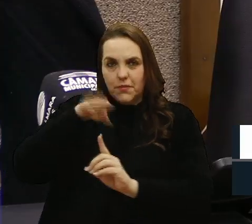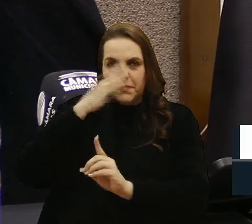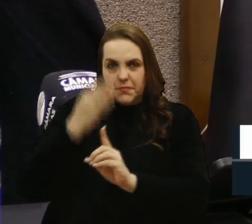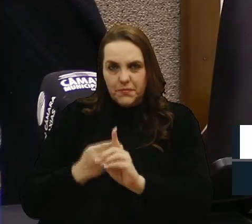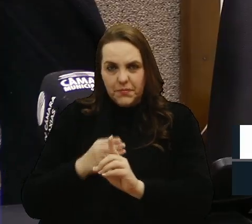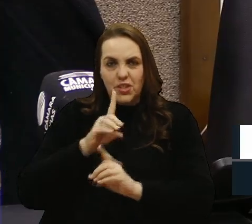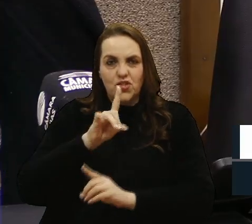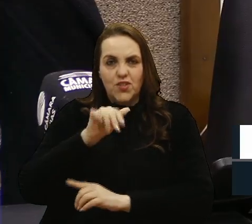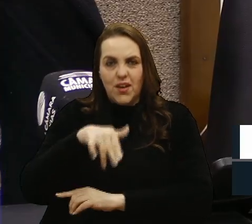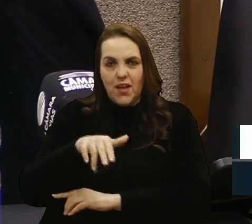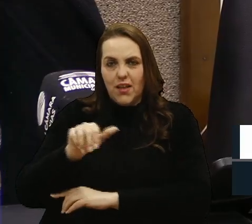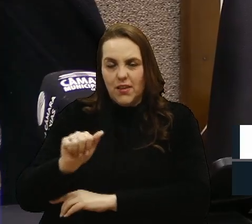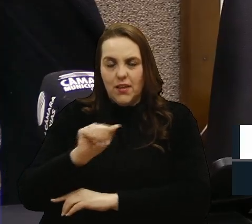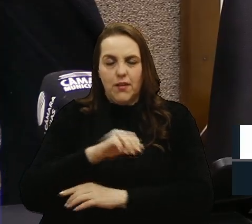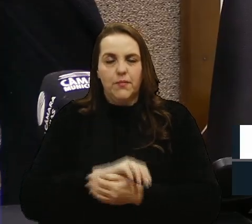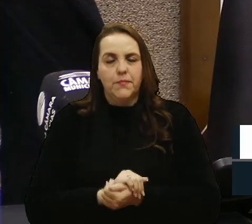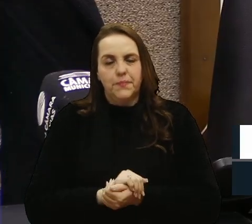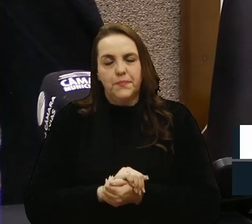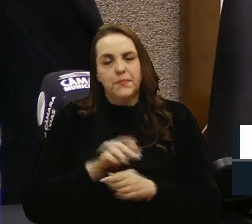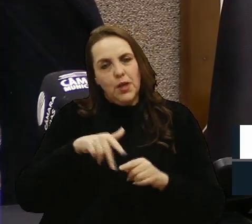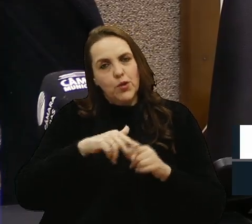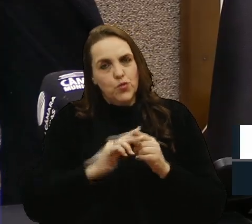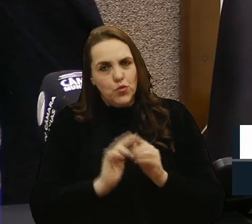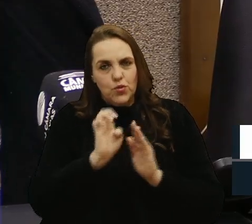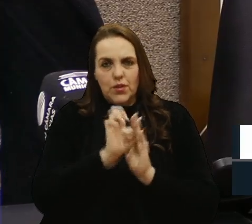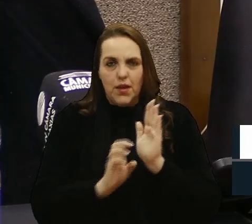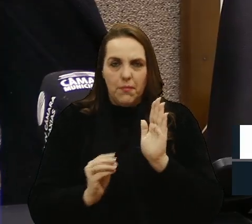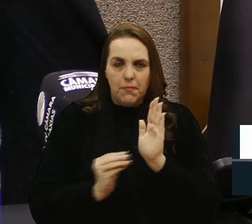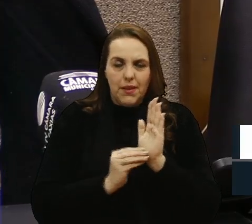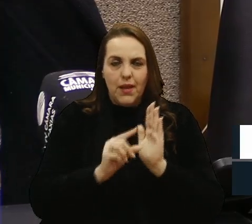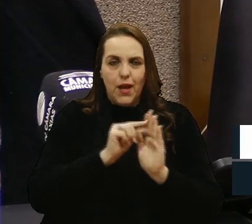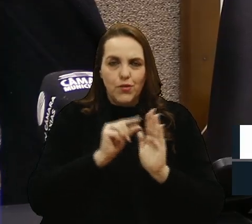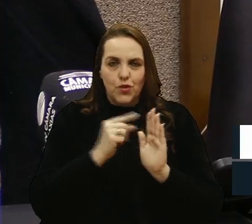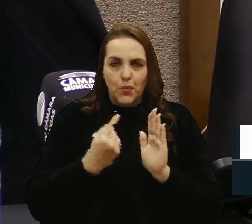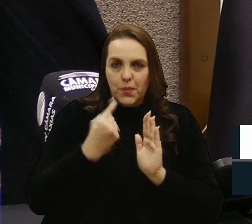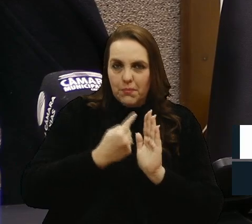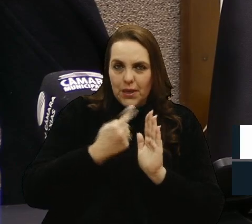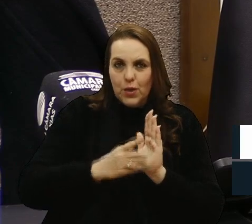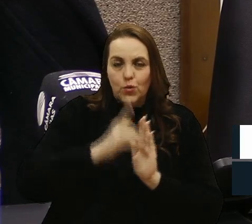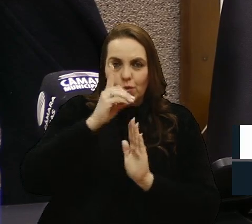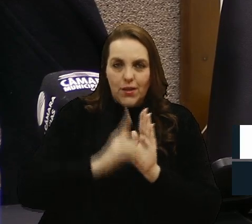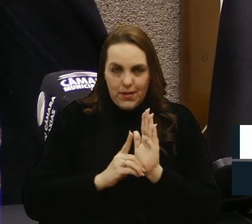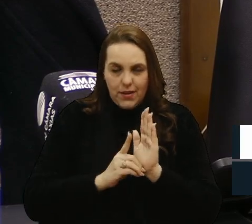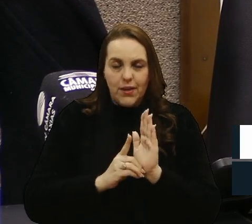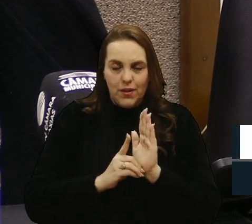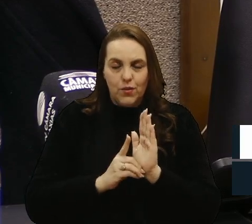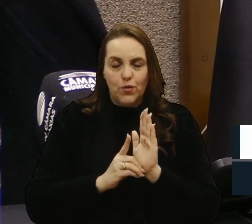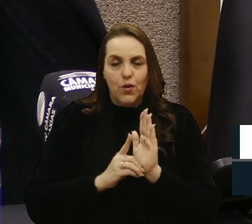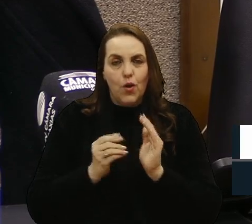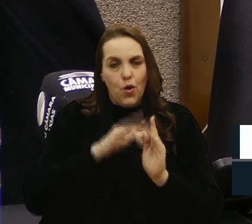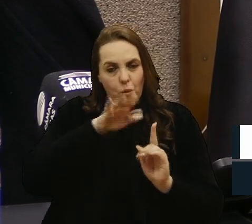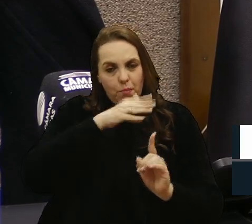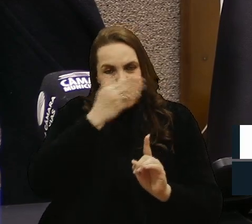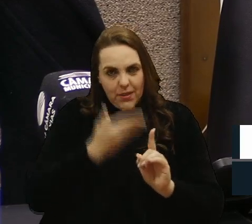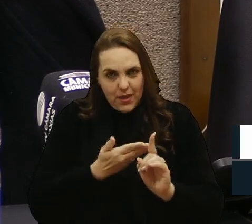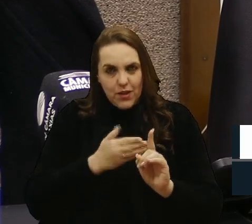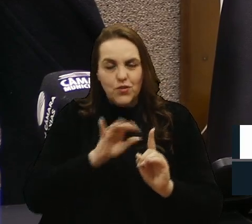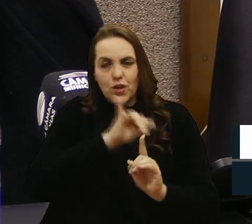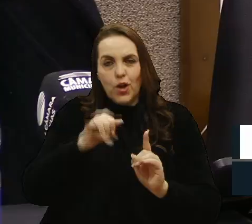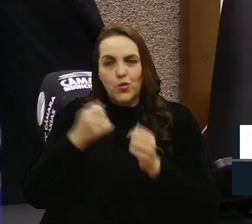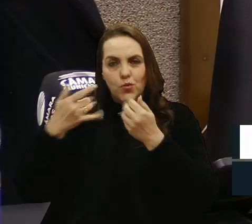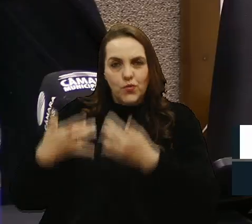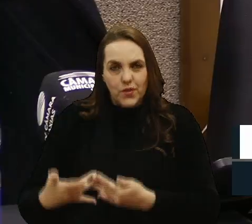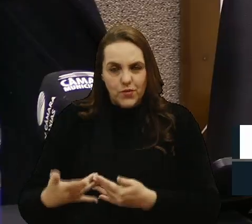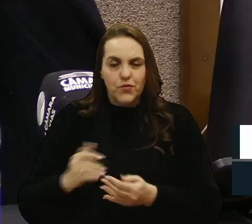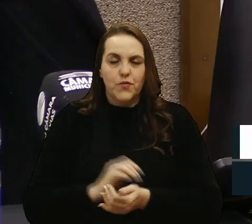Oliveira, ajustando a ementa e o artigo 1º do decreto ao objetivo da homenagem e a justificativa